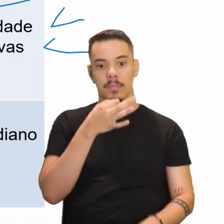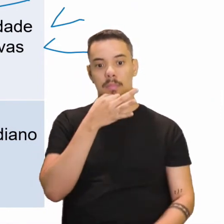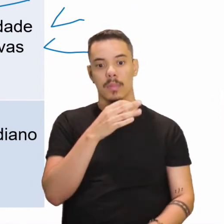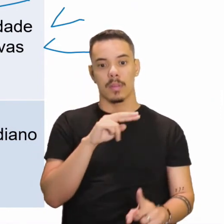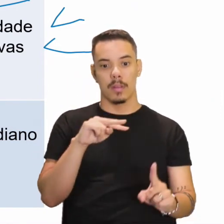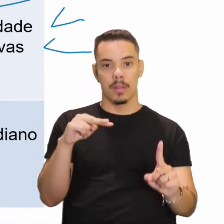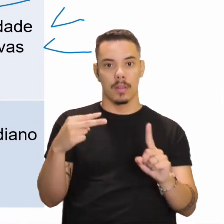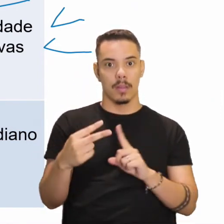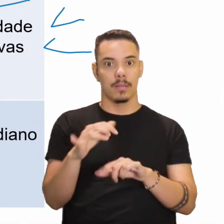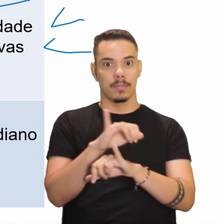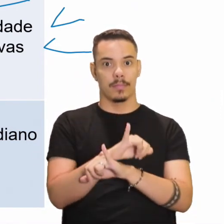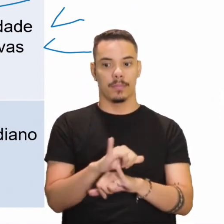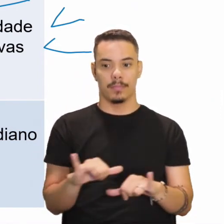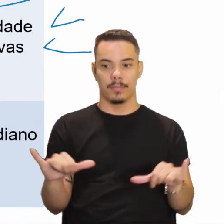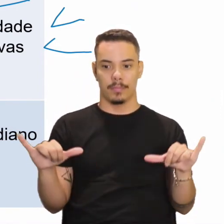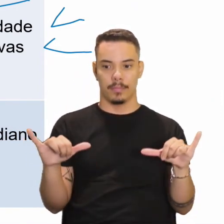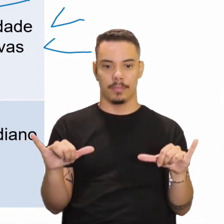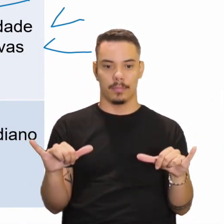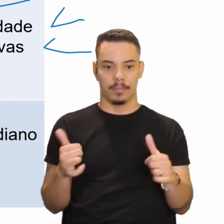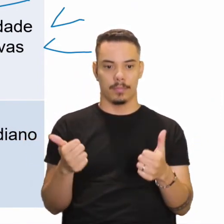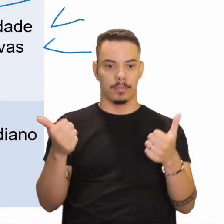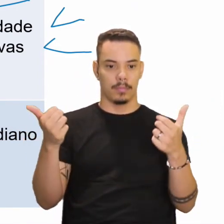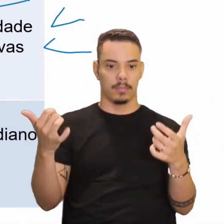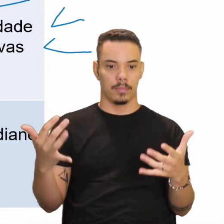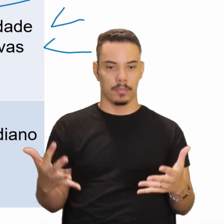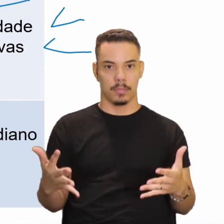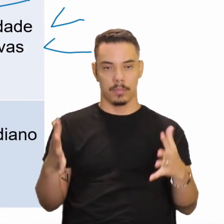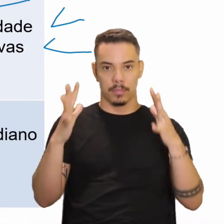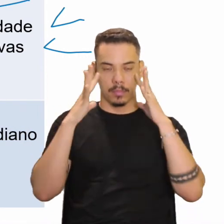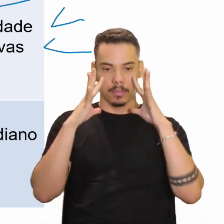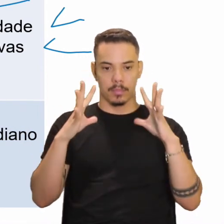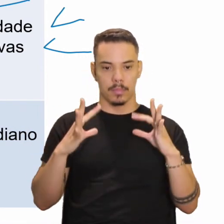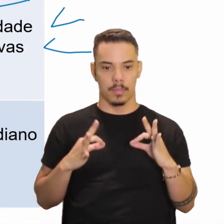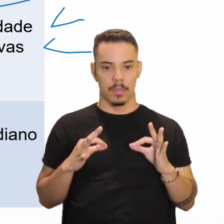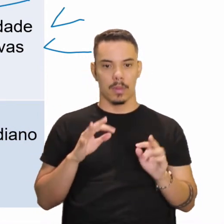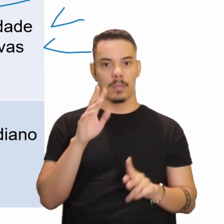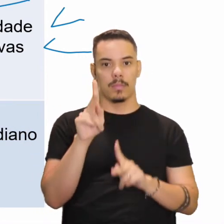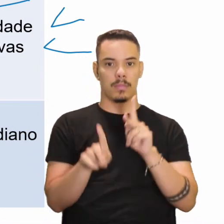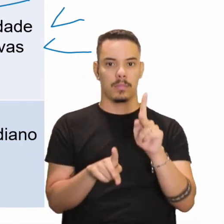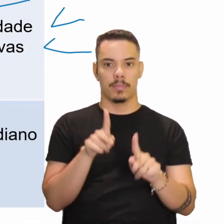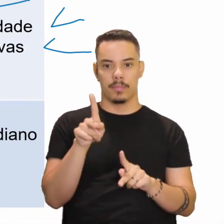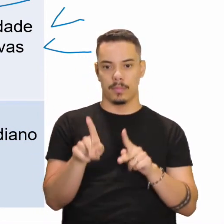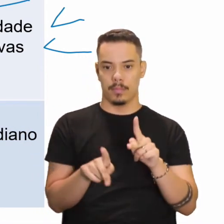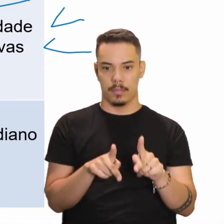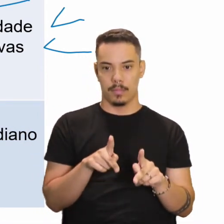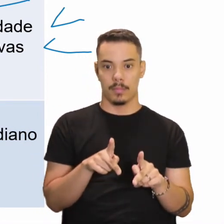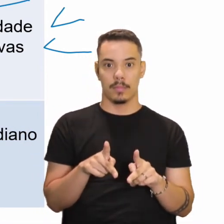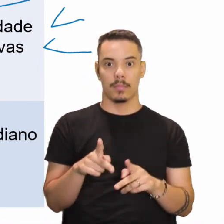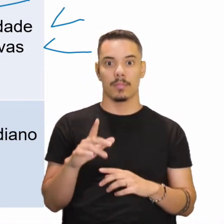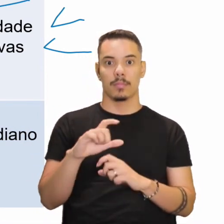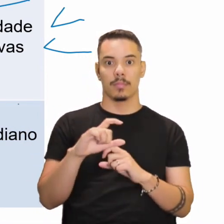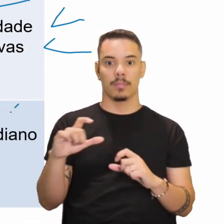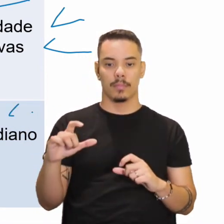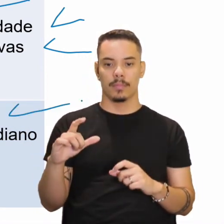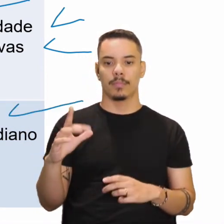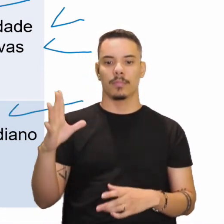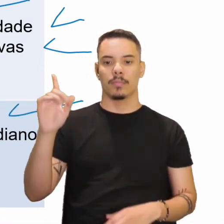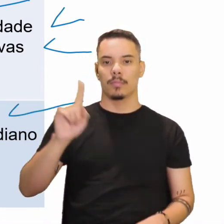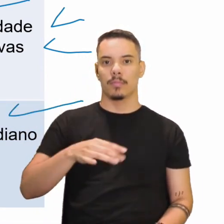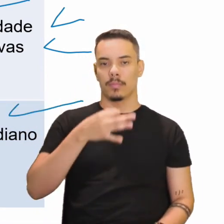crítica sobre uma notícia que despertou a atenção do público já no Cartoon